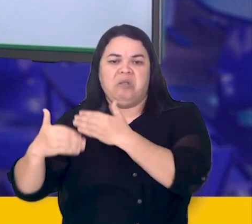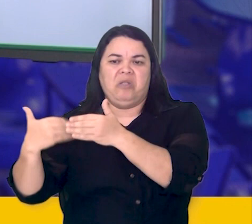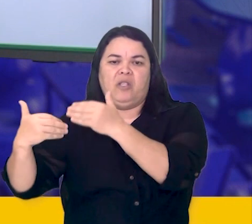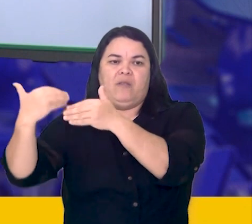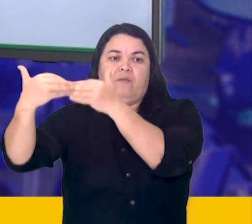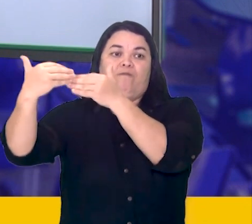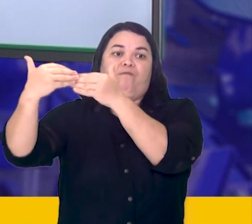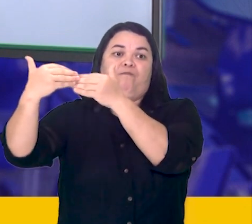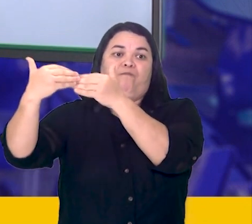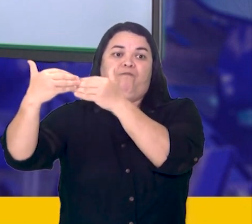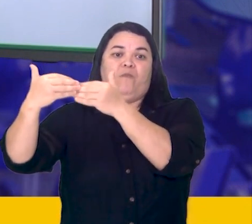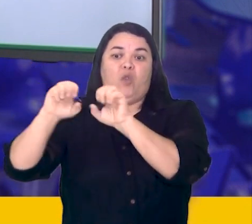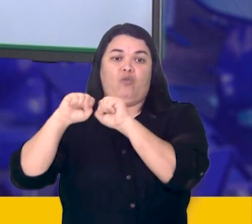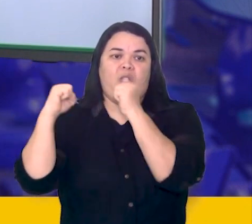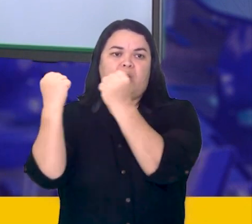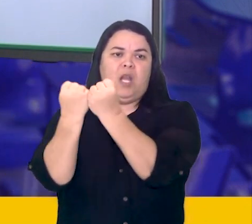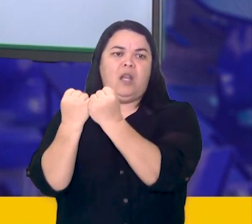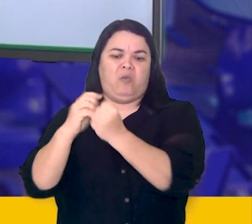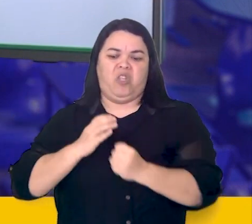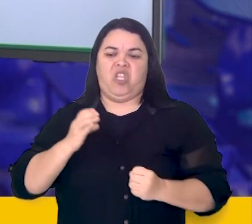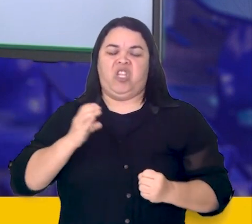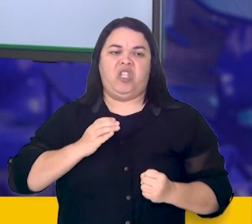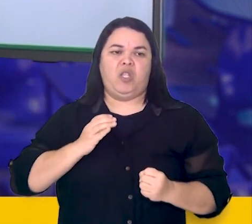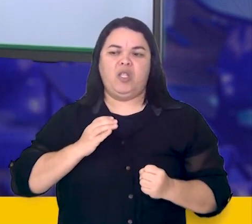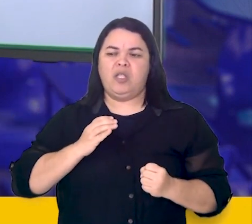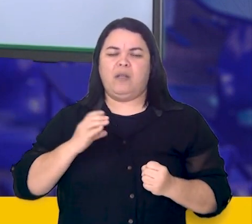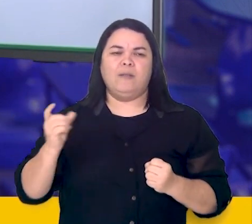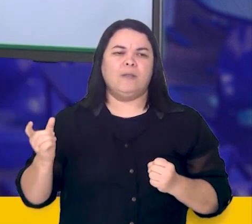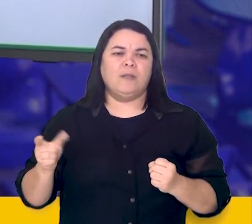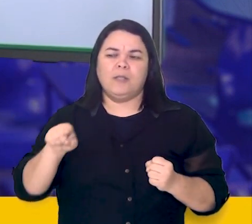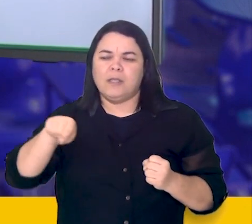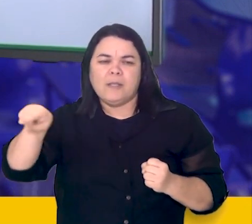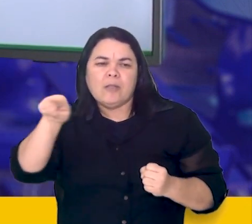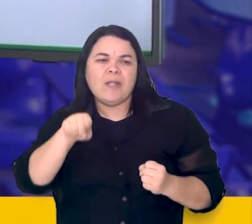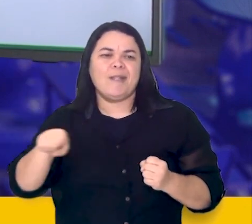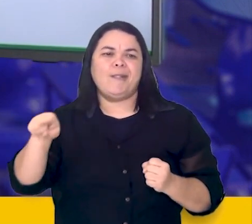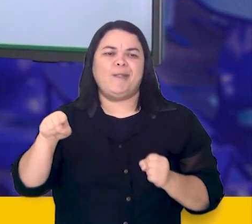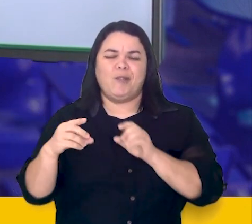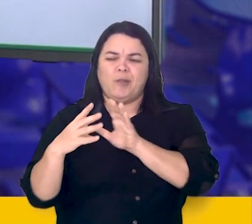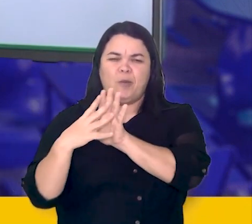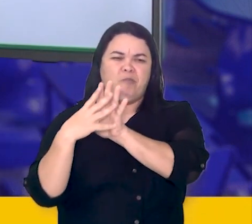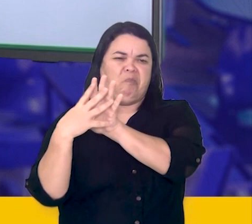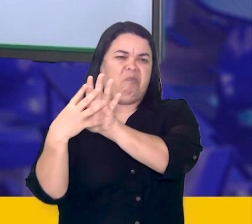sendo imposto a estas sociedades que vão sendo